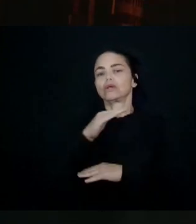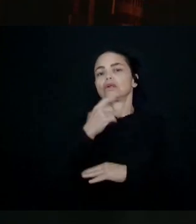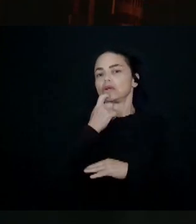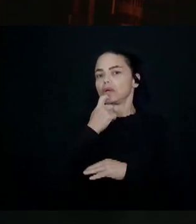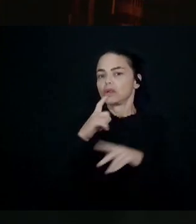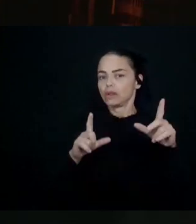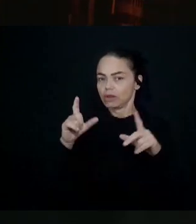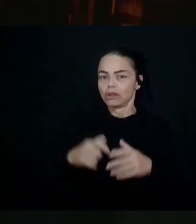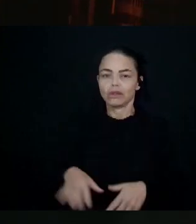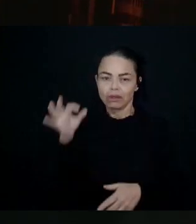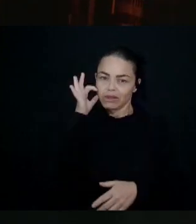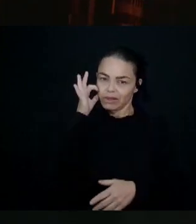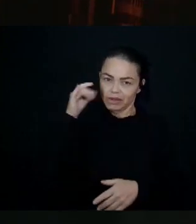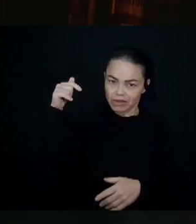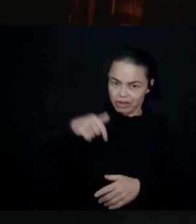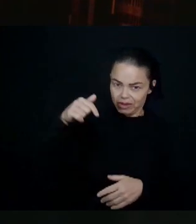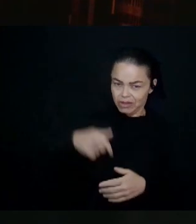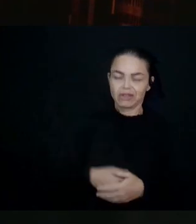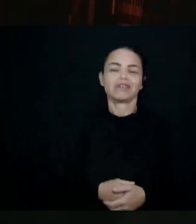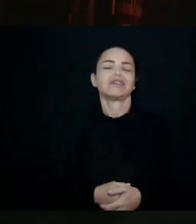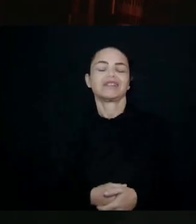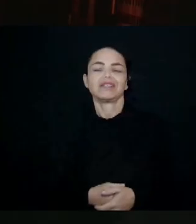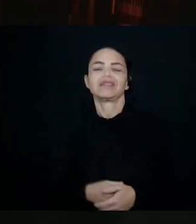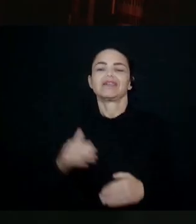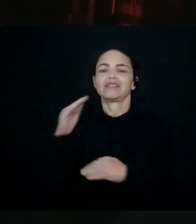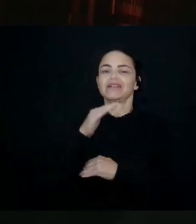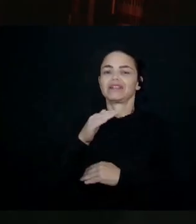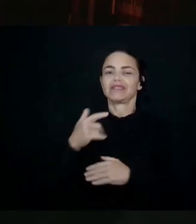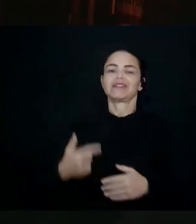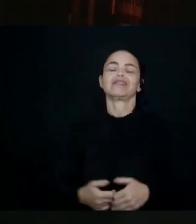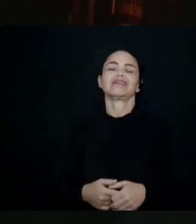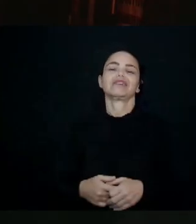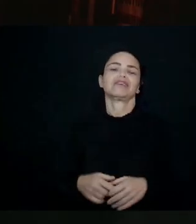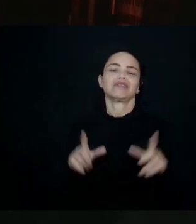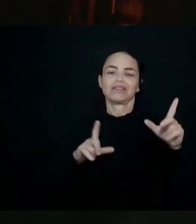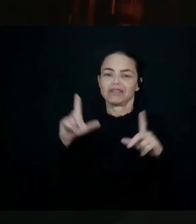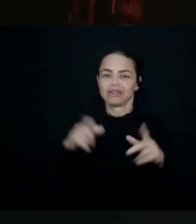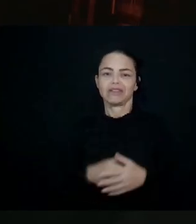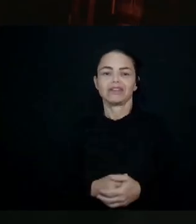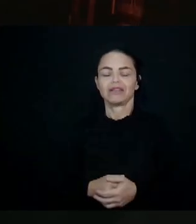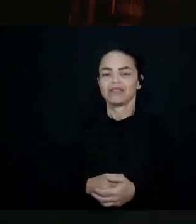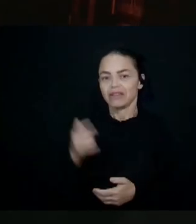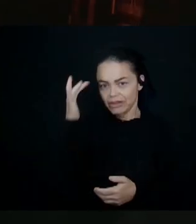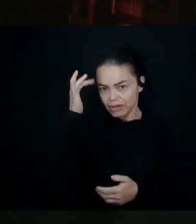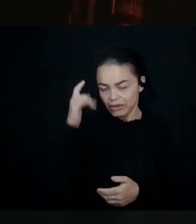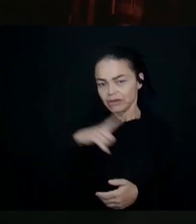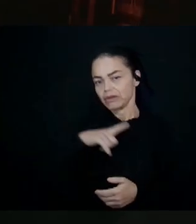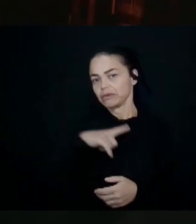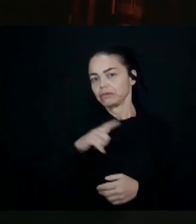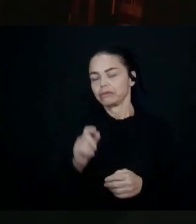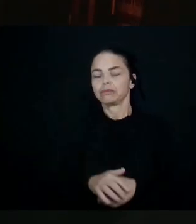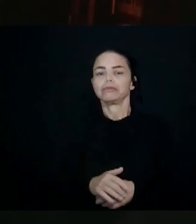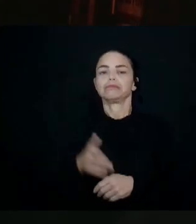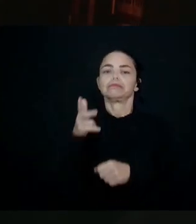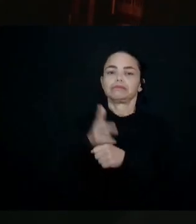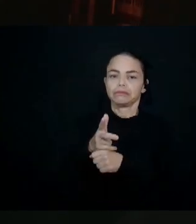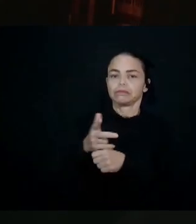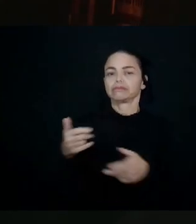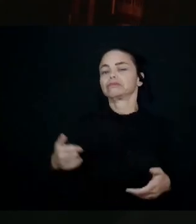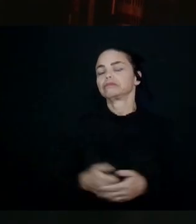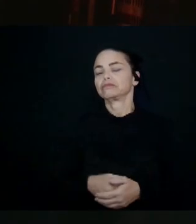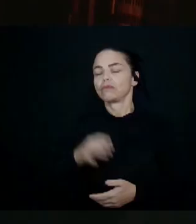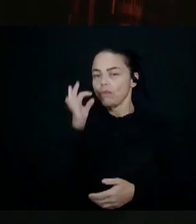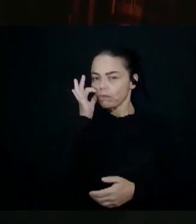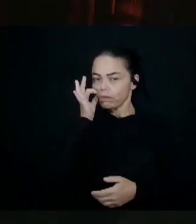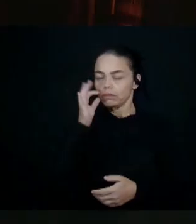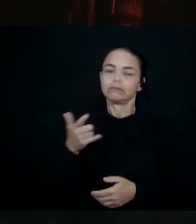vivo aqui na TV, na sua televisão, tá bom, gente? Amanhã nós temos Estúdio Câmara ao vivo